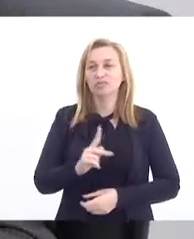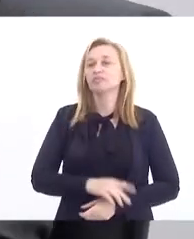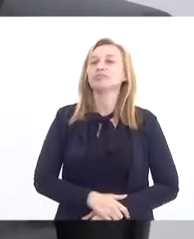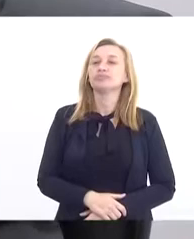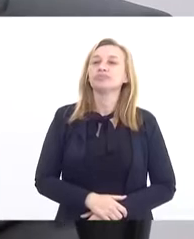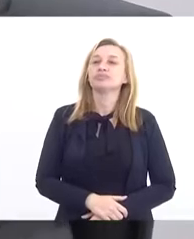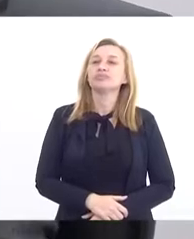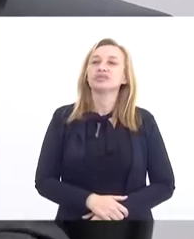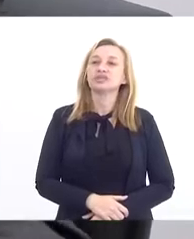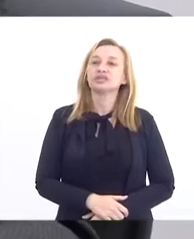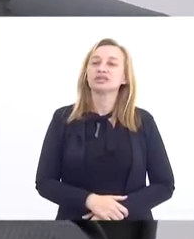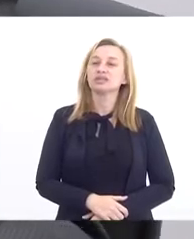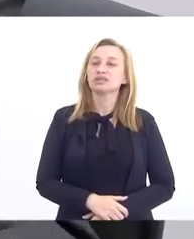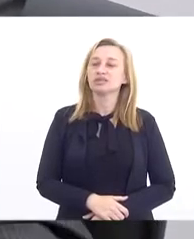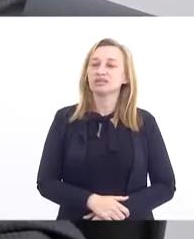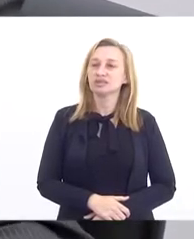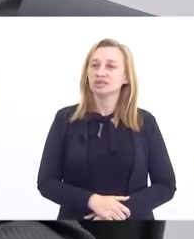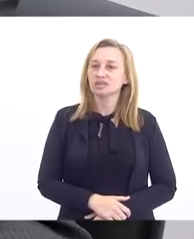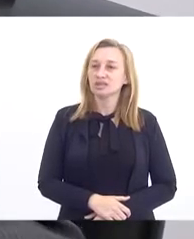Vou manter a isonomia.